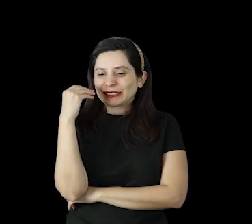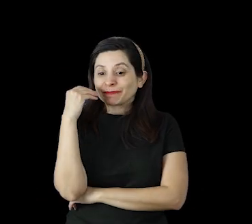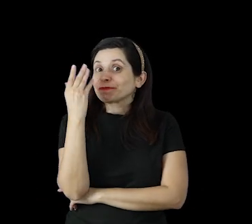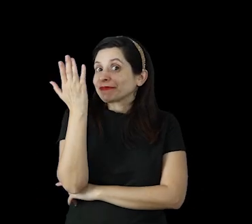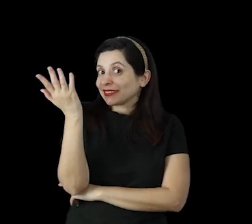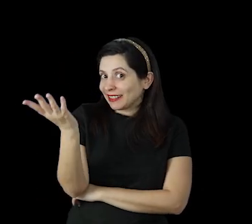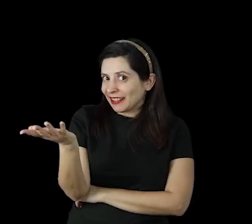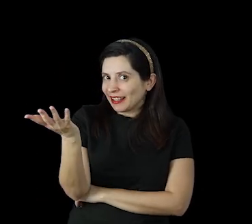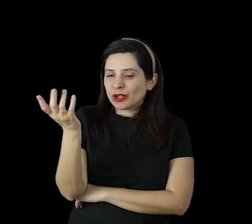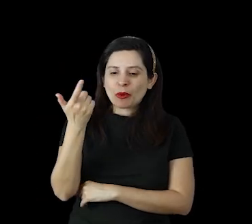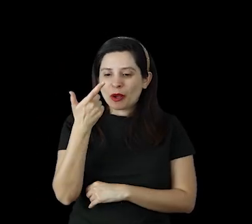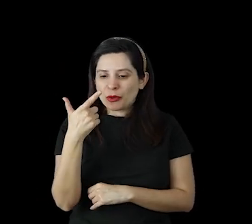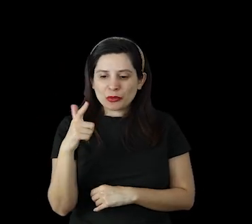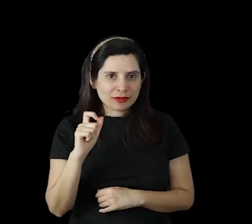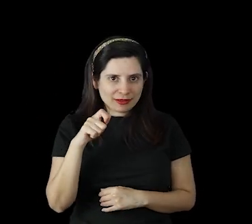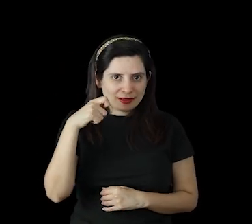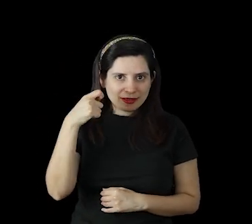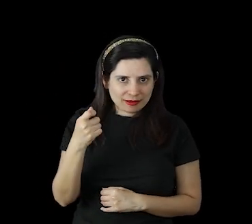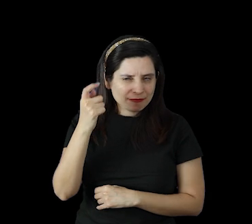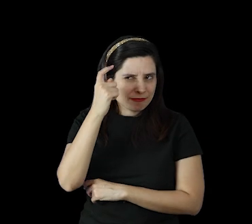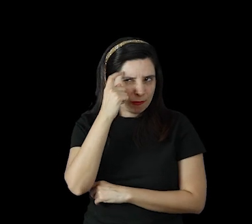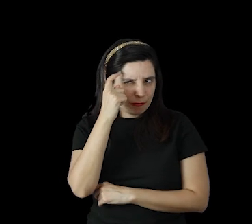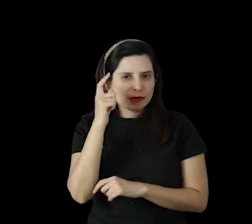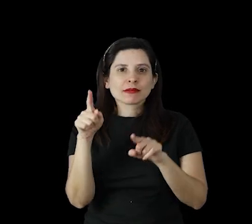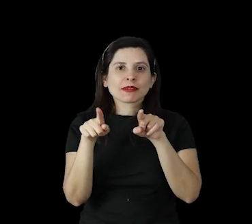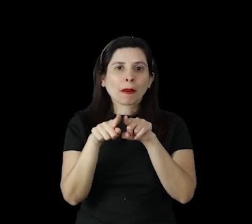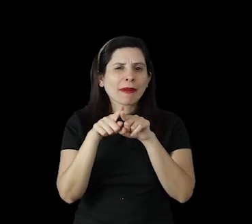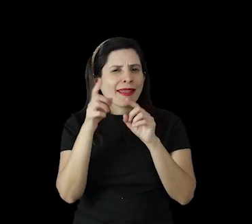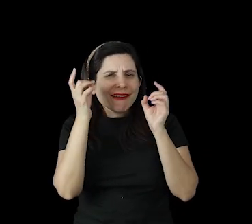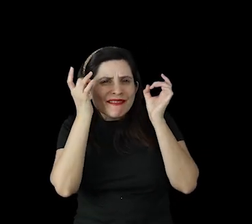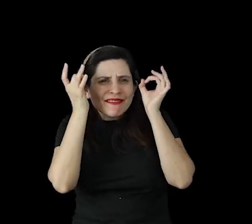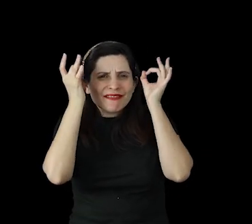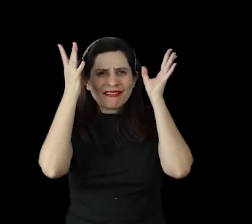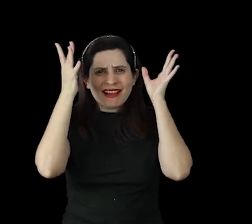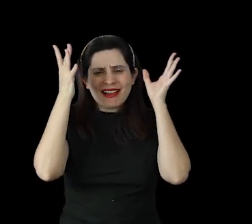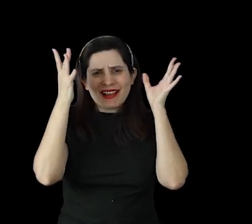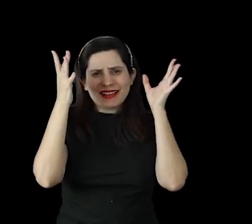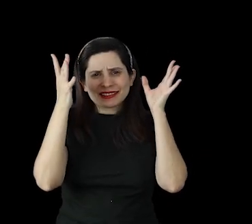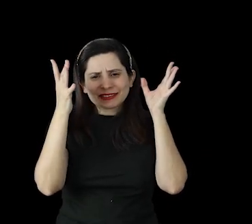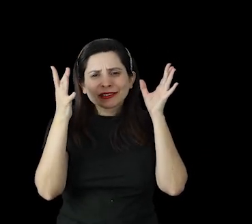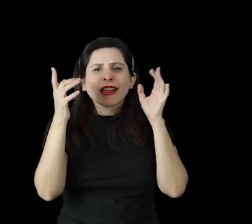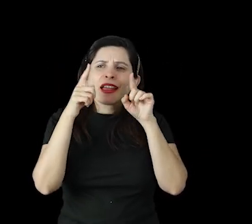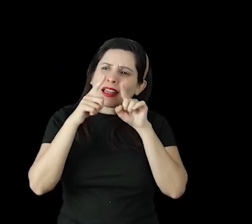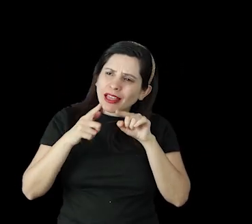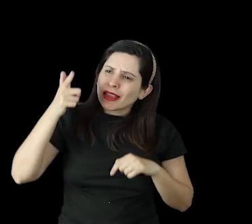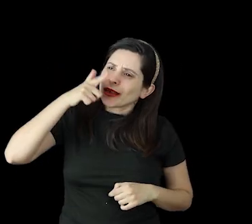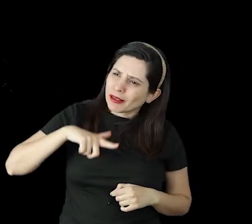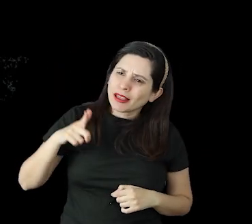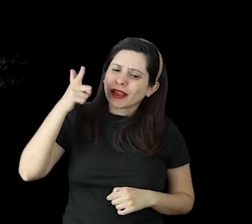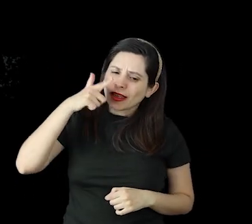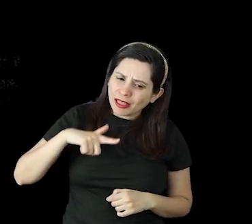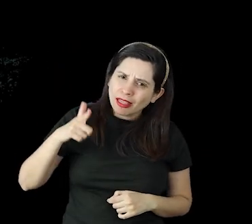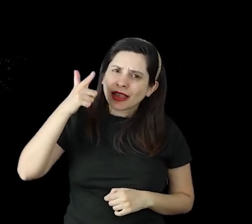E aí uma outra questão que eu penso também, que é muito fácil a gente ficar no clichê, né, ou